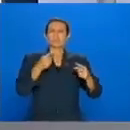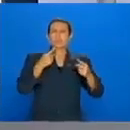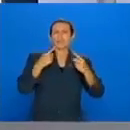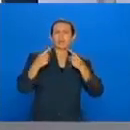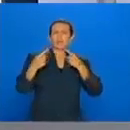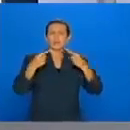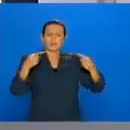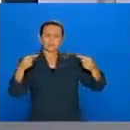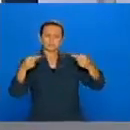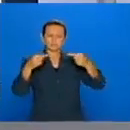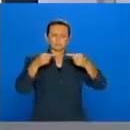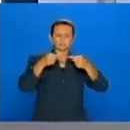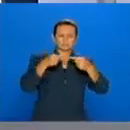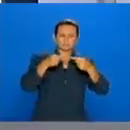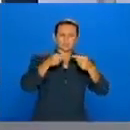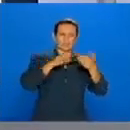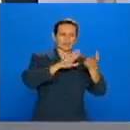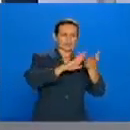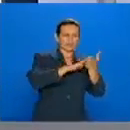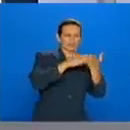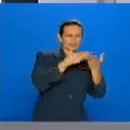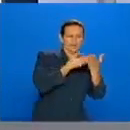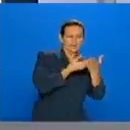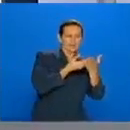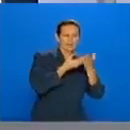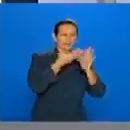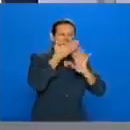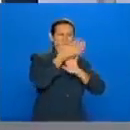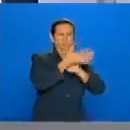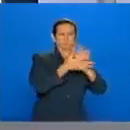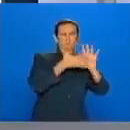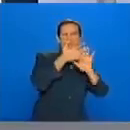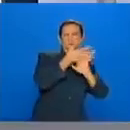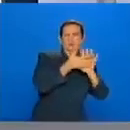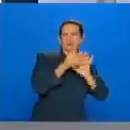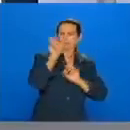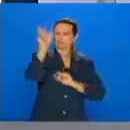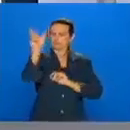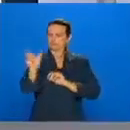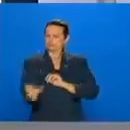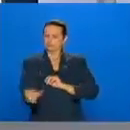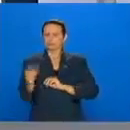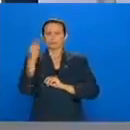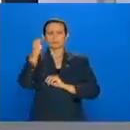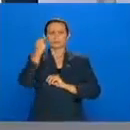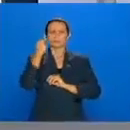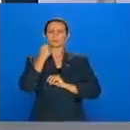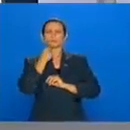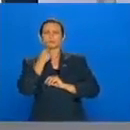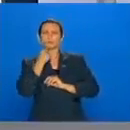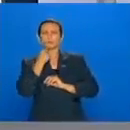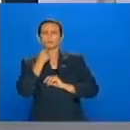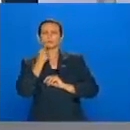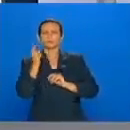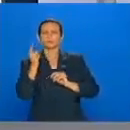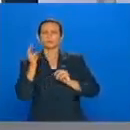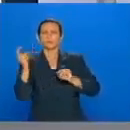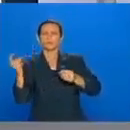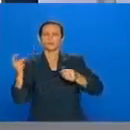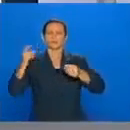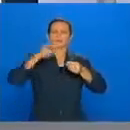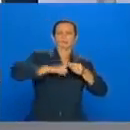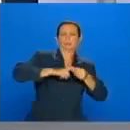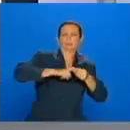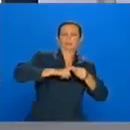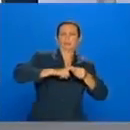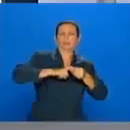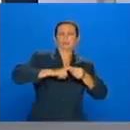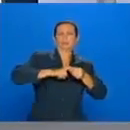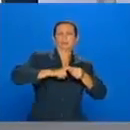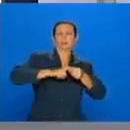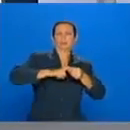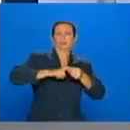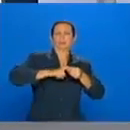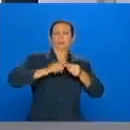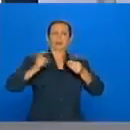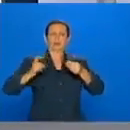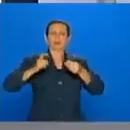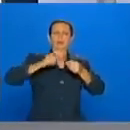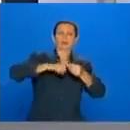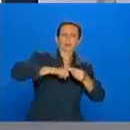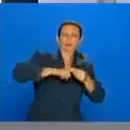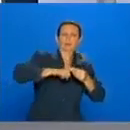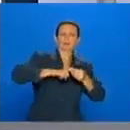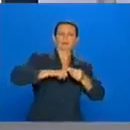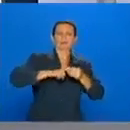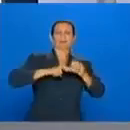o intérprete de língua de sinais e o surdo não era uma relação de codependência. Enfim, então,